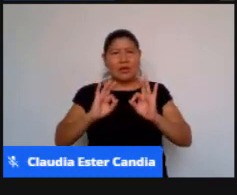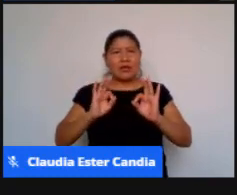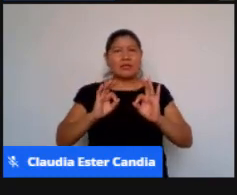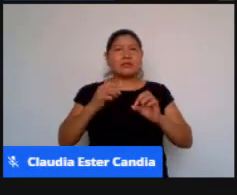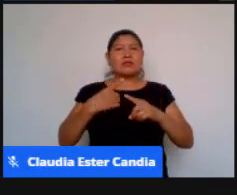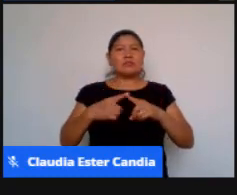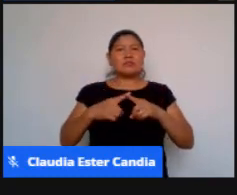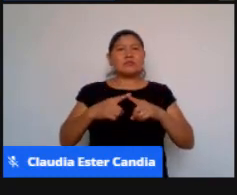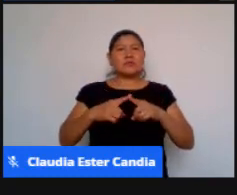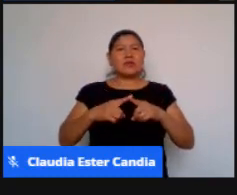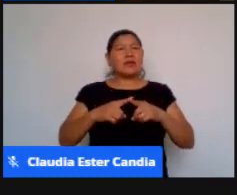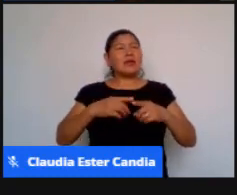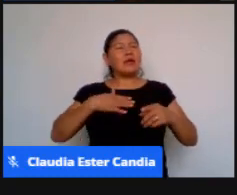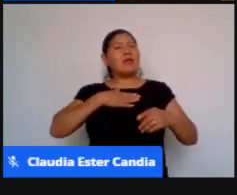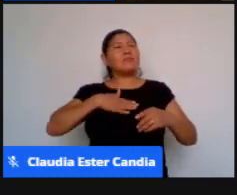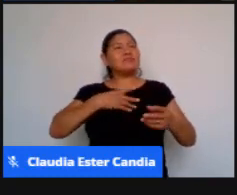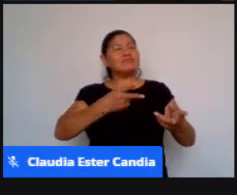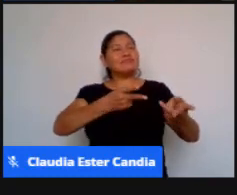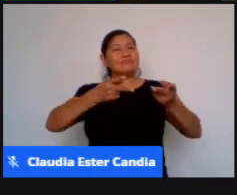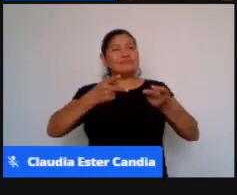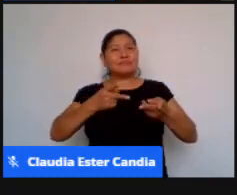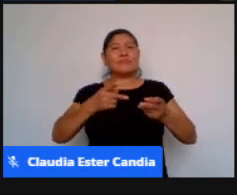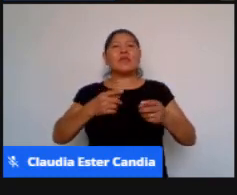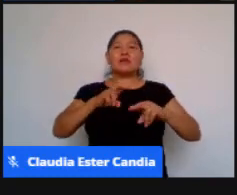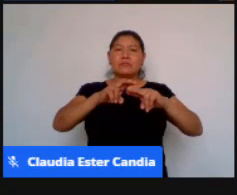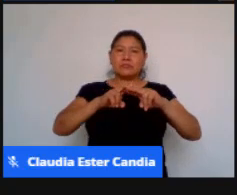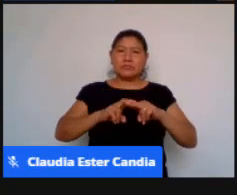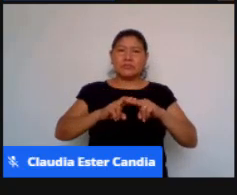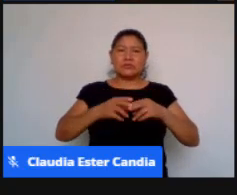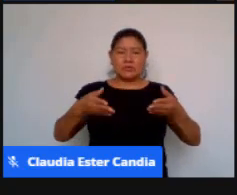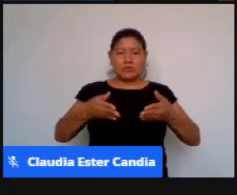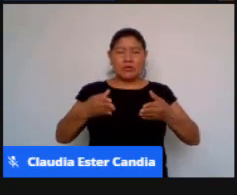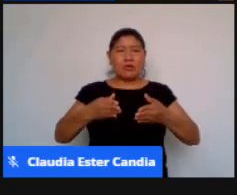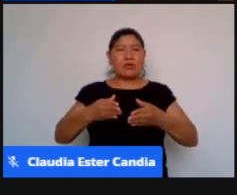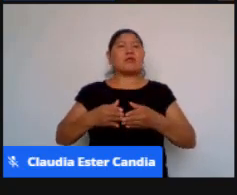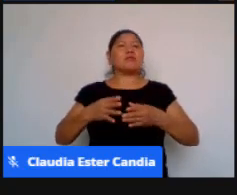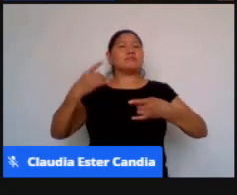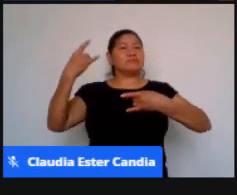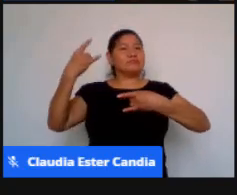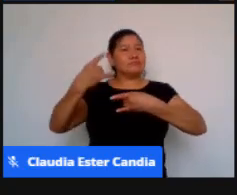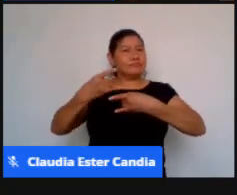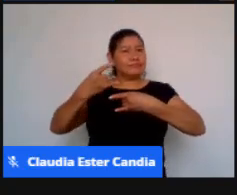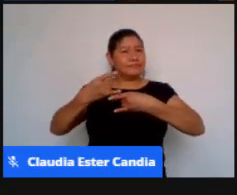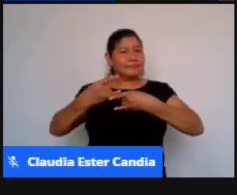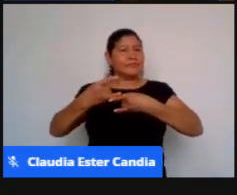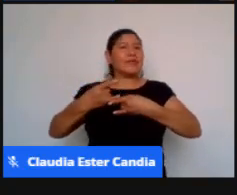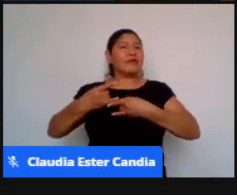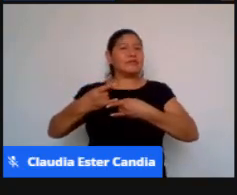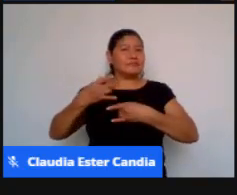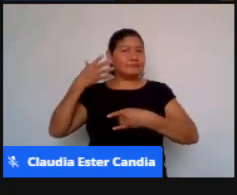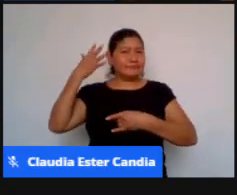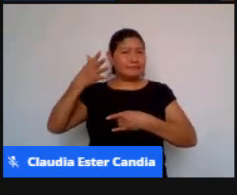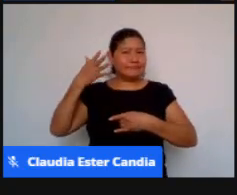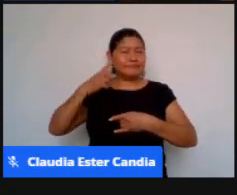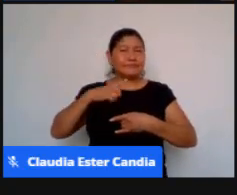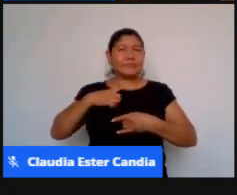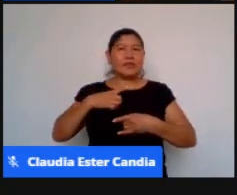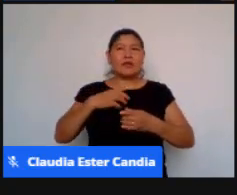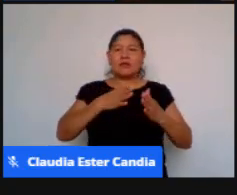ia ter esse bate-papo inicial, por isso que a gente não mandou. E também estava muito sobrecarregado, foi uma correria aí